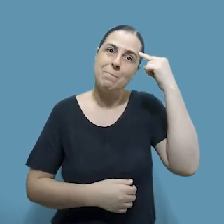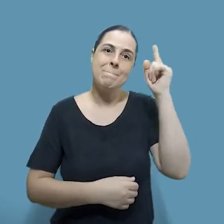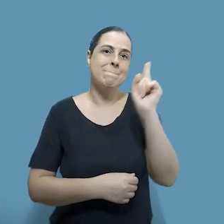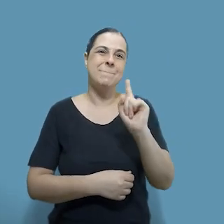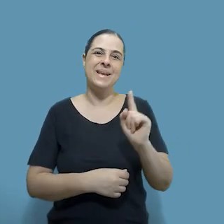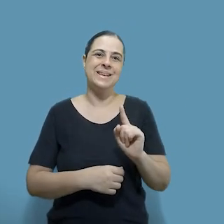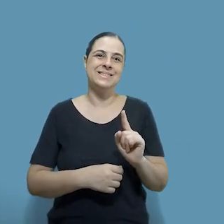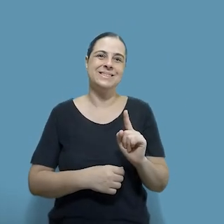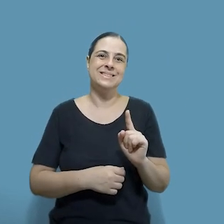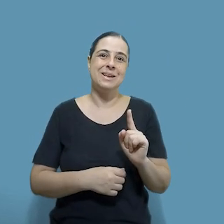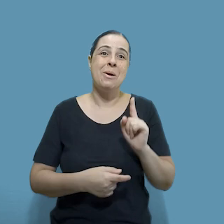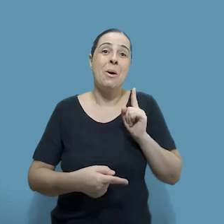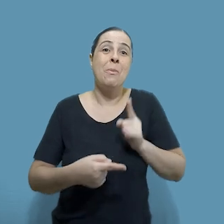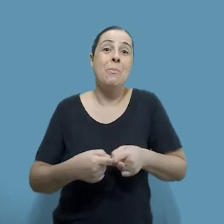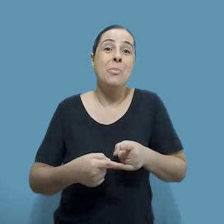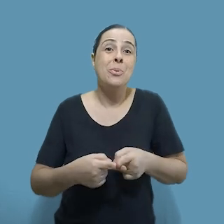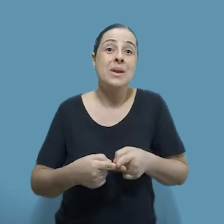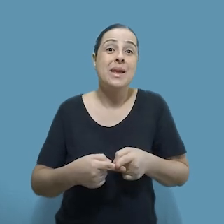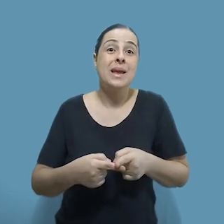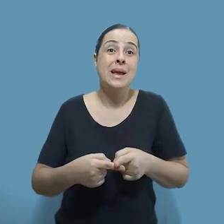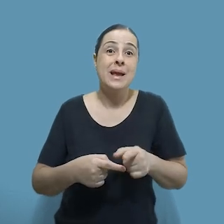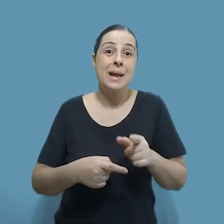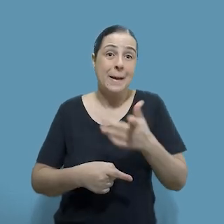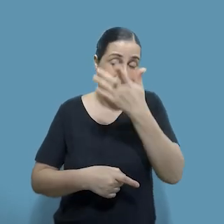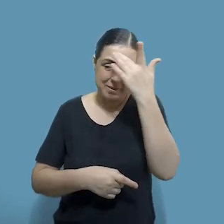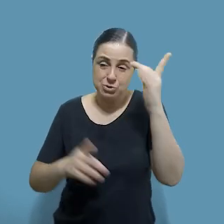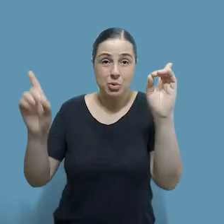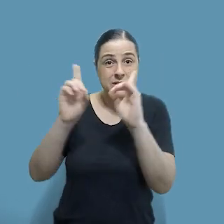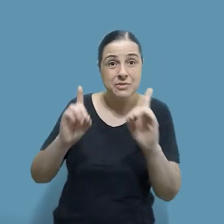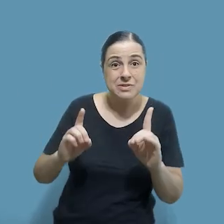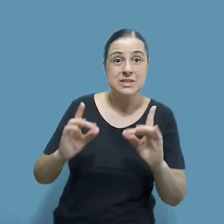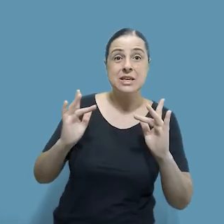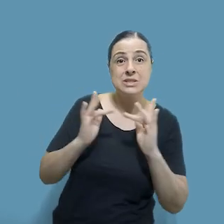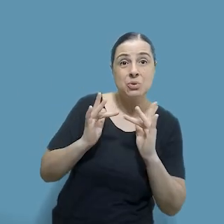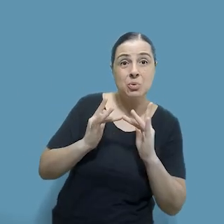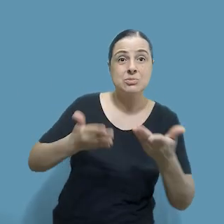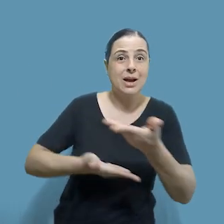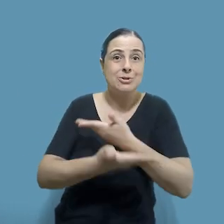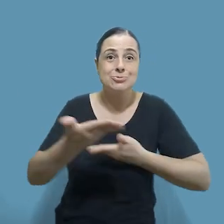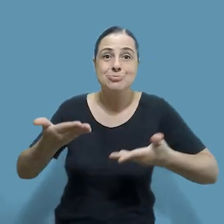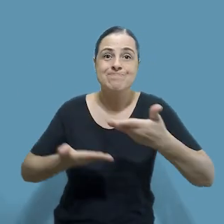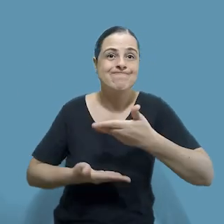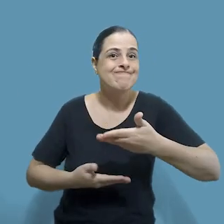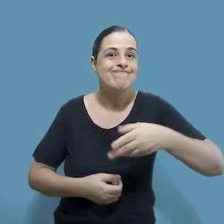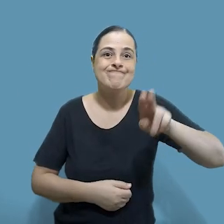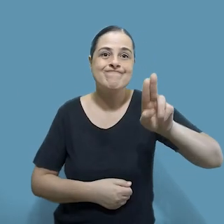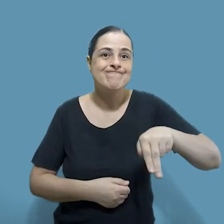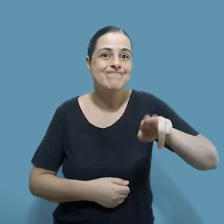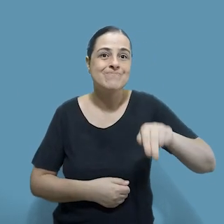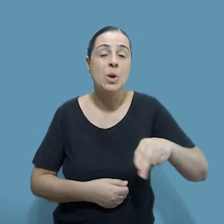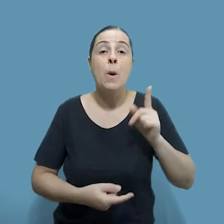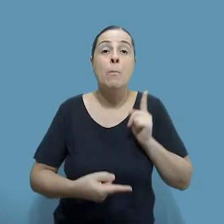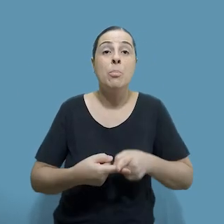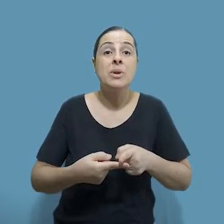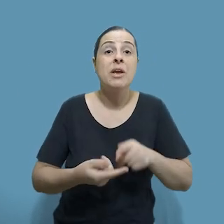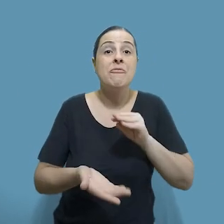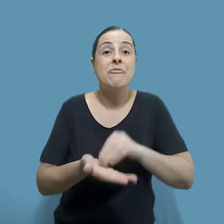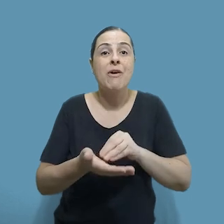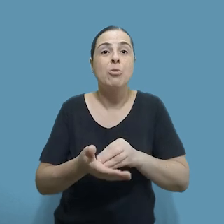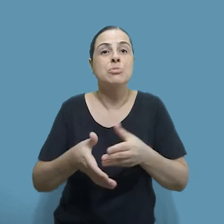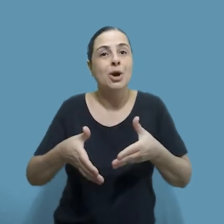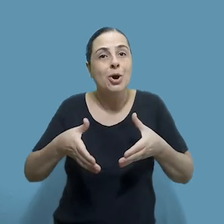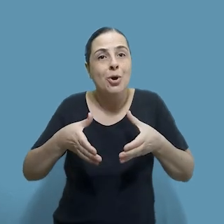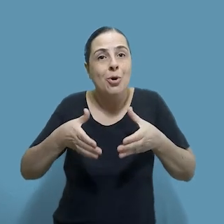Porque não teve convivência, porque a inclusão é interagir, é conviver. Não é